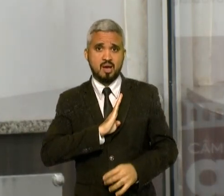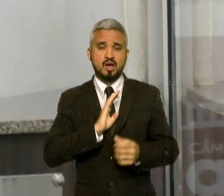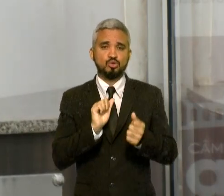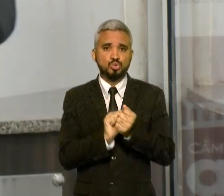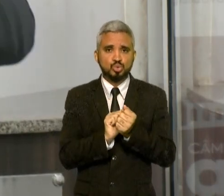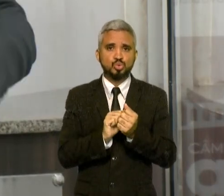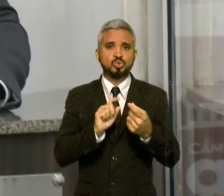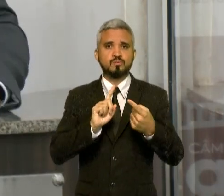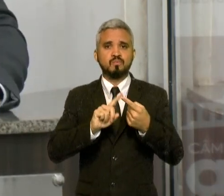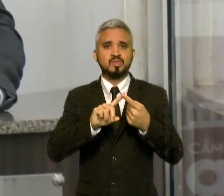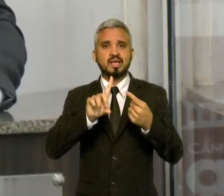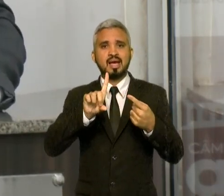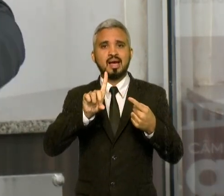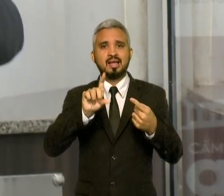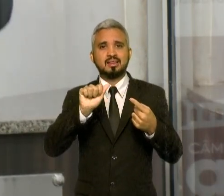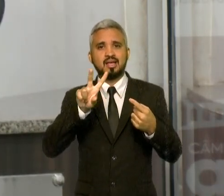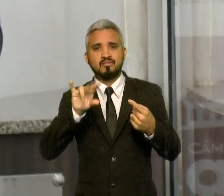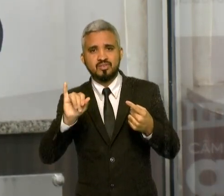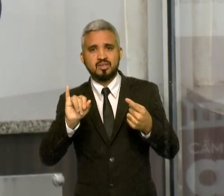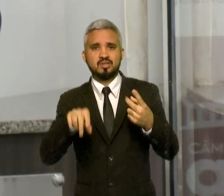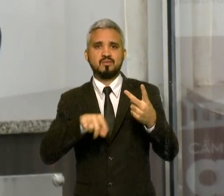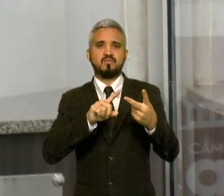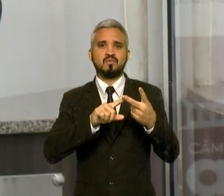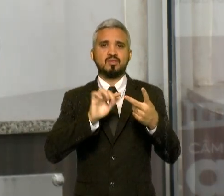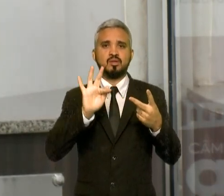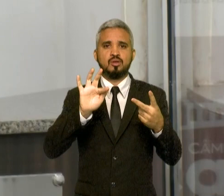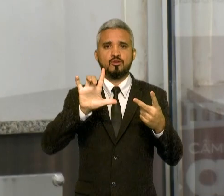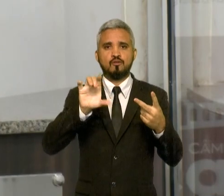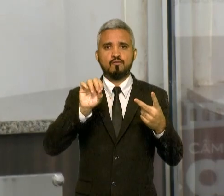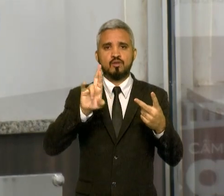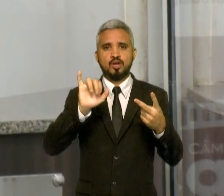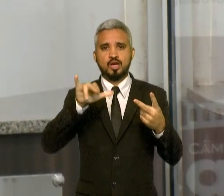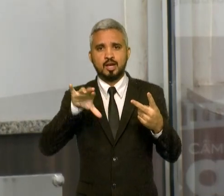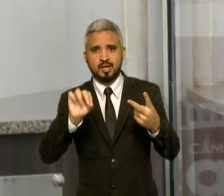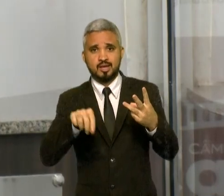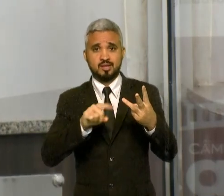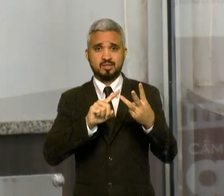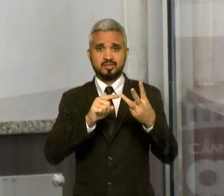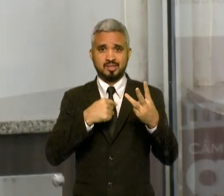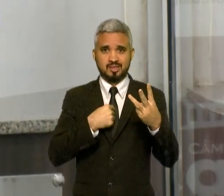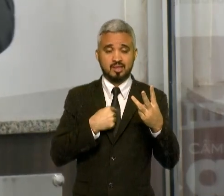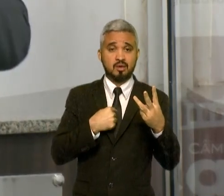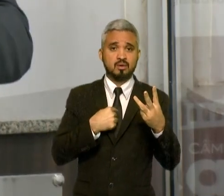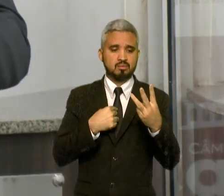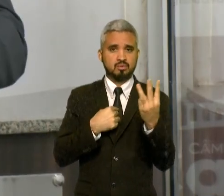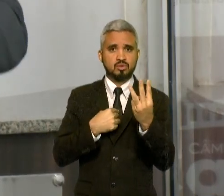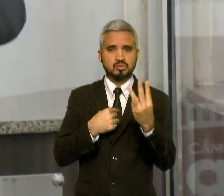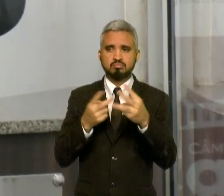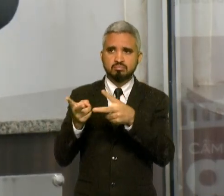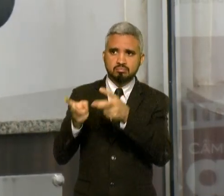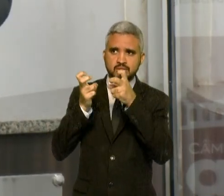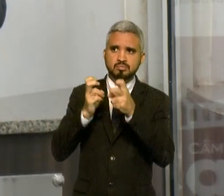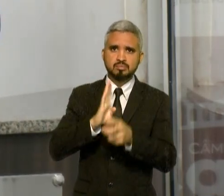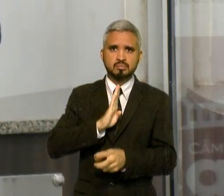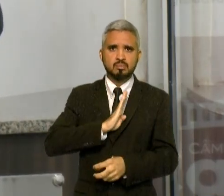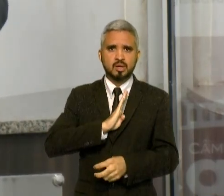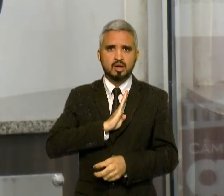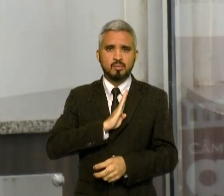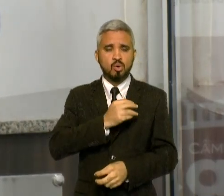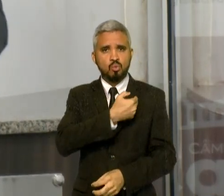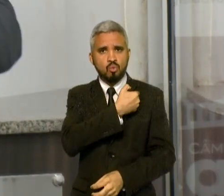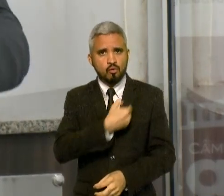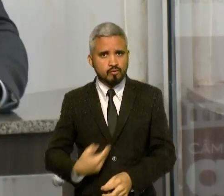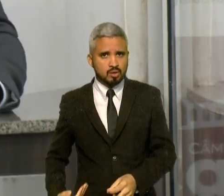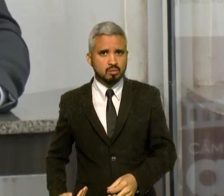nosso deputado Florêncio Neto, a gente vê a mão amiga do nosso governador Brandão, fazendo as parcerias que